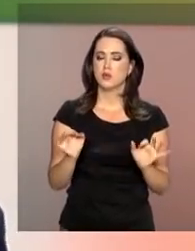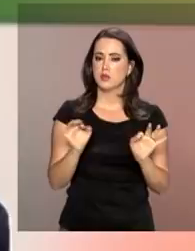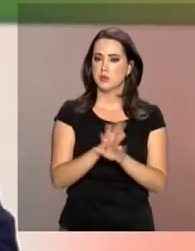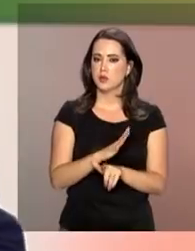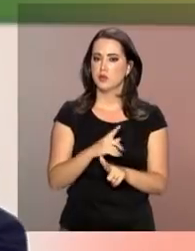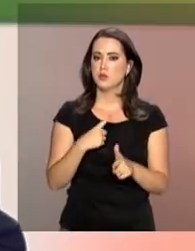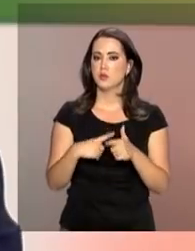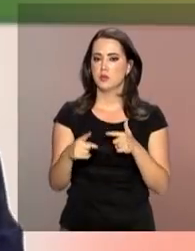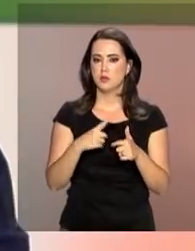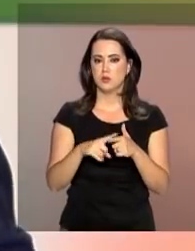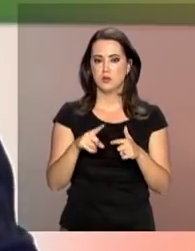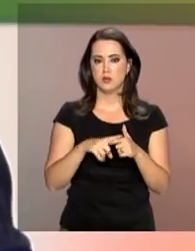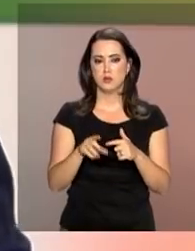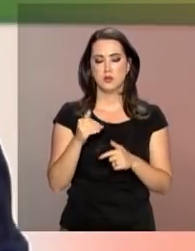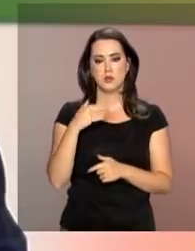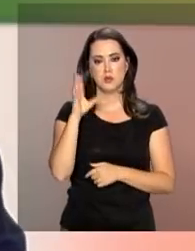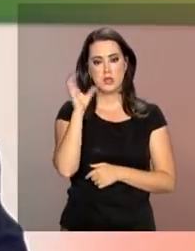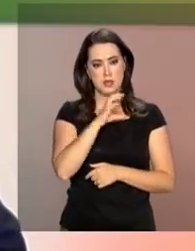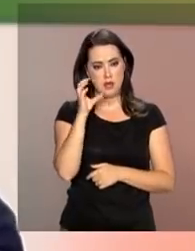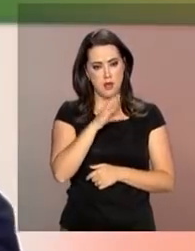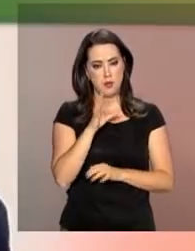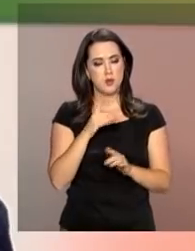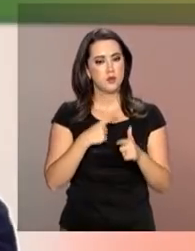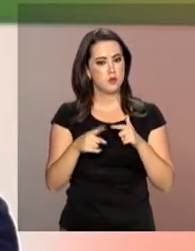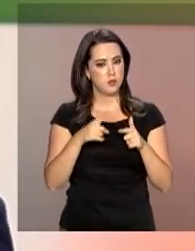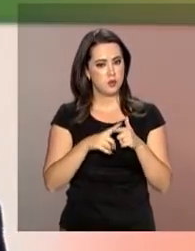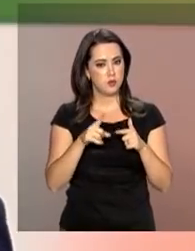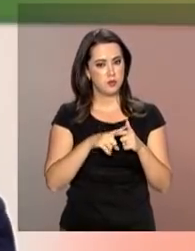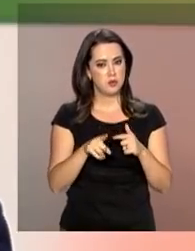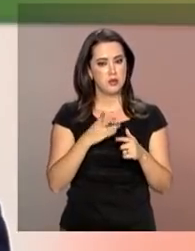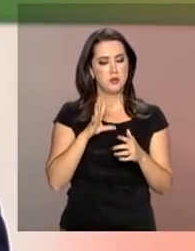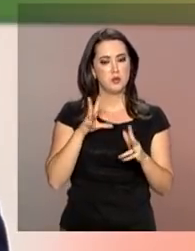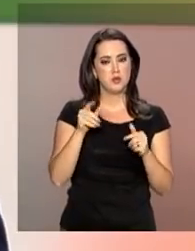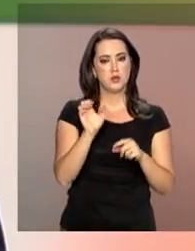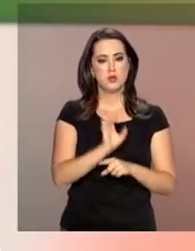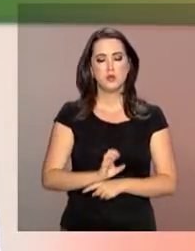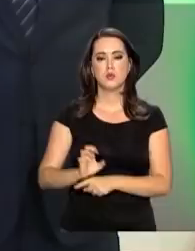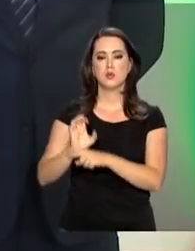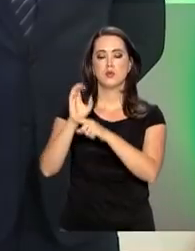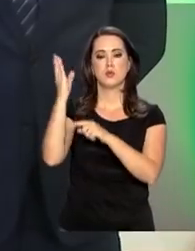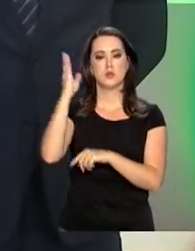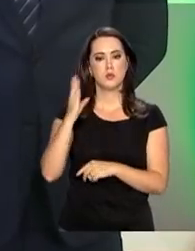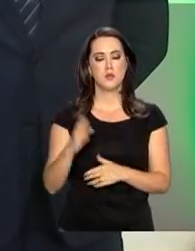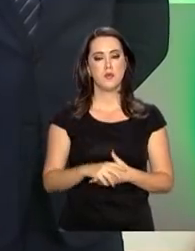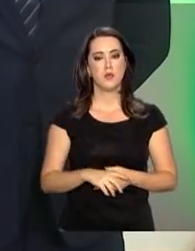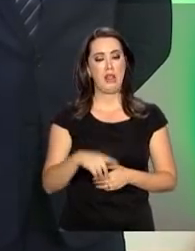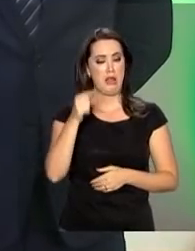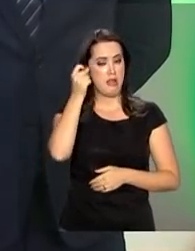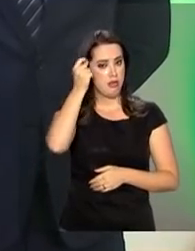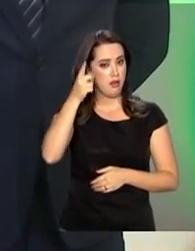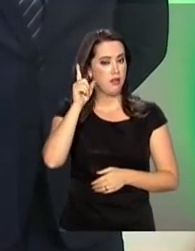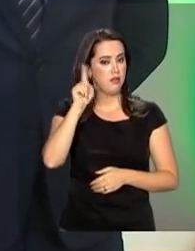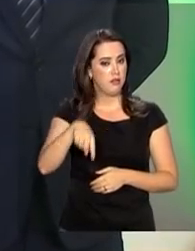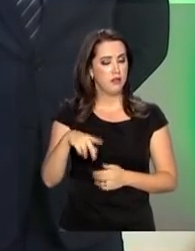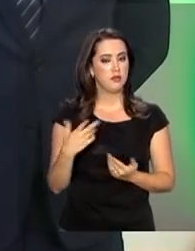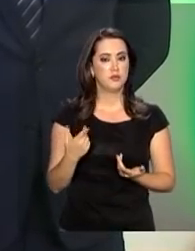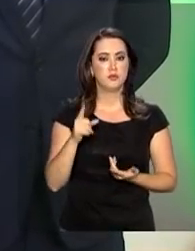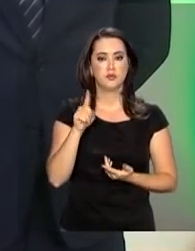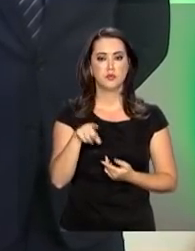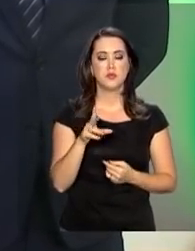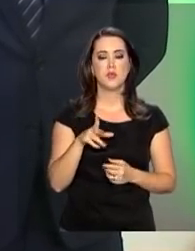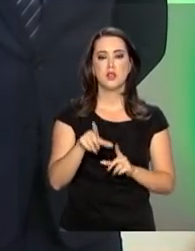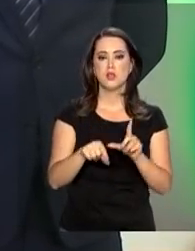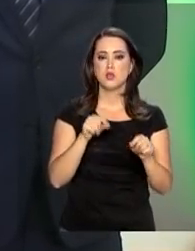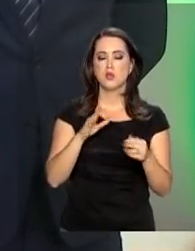forma, pelo menos mais rápida possível, os problemas que atingem todos os estados do Brasil. A ideia, segundo os governadores, é